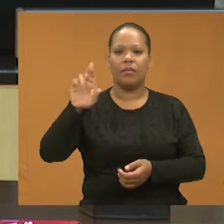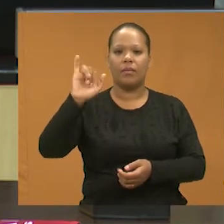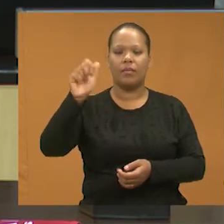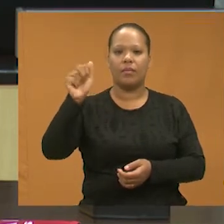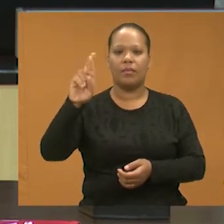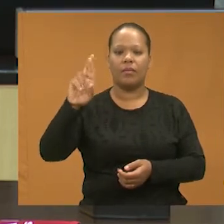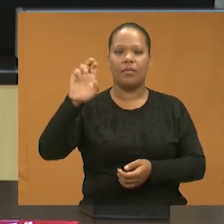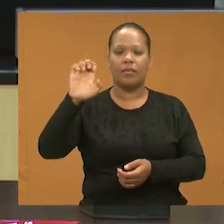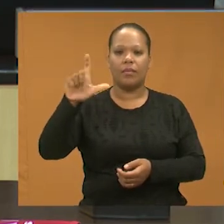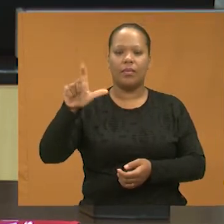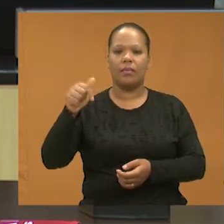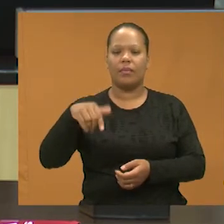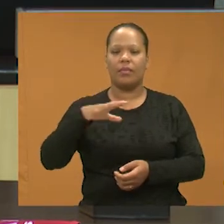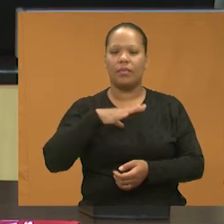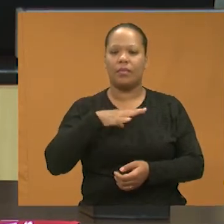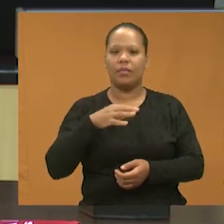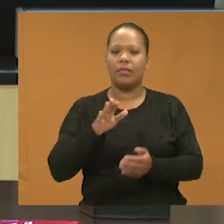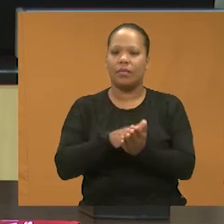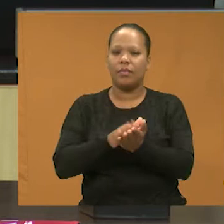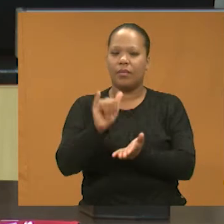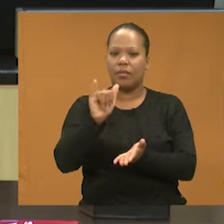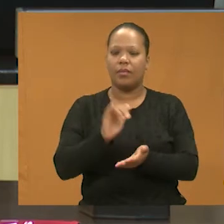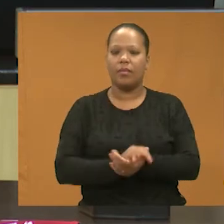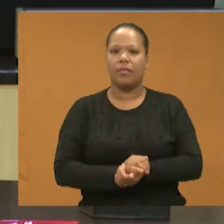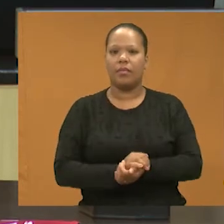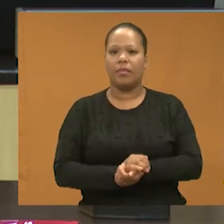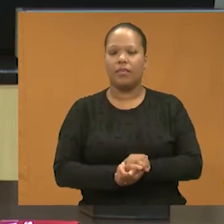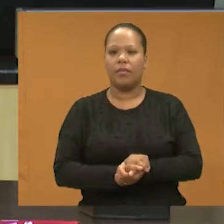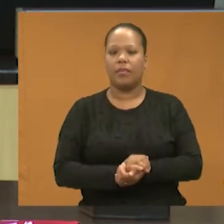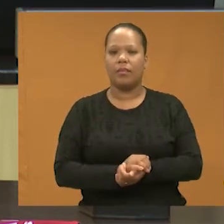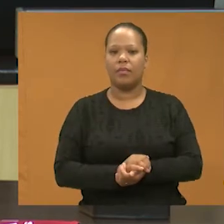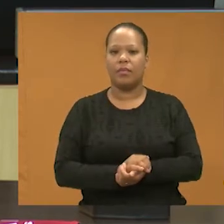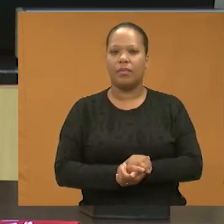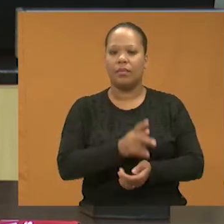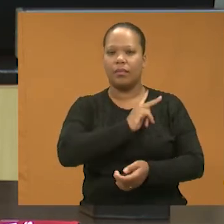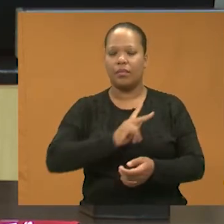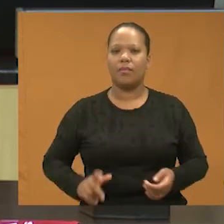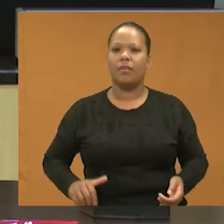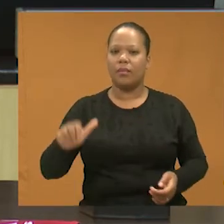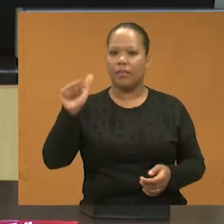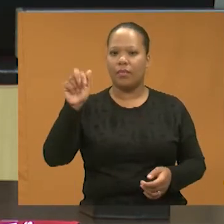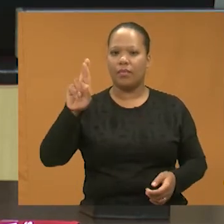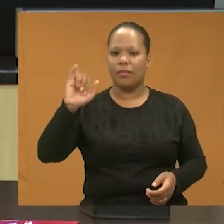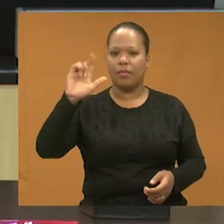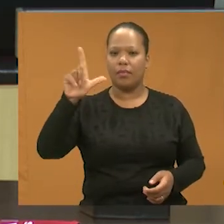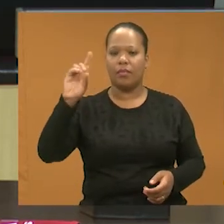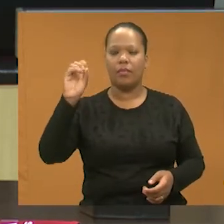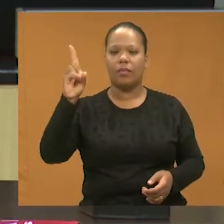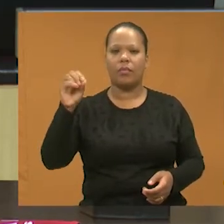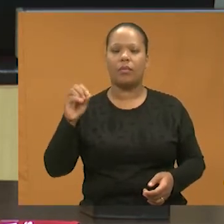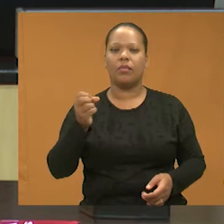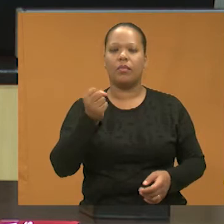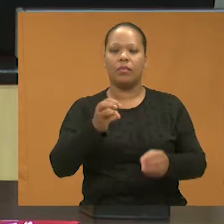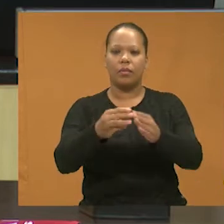quilômetro 88, neste município. Autoria, Arildo Batista. Requerimento número 49.